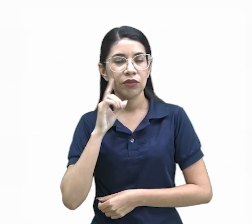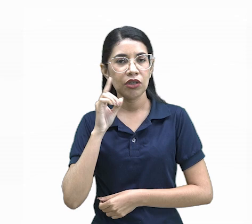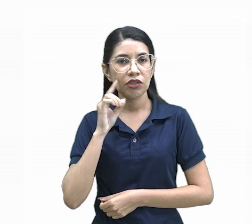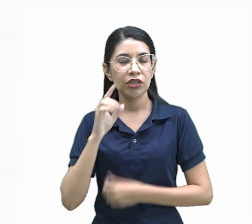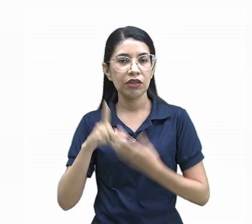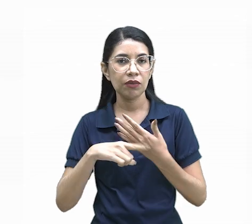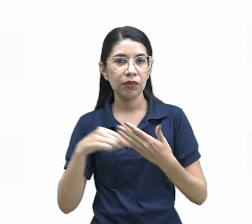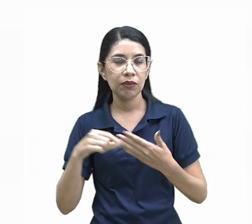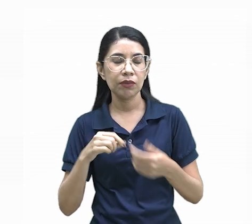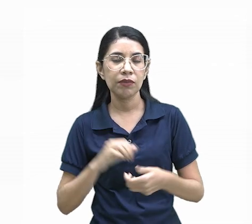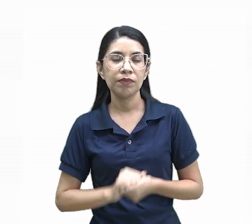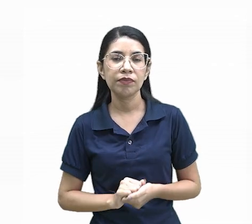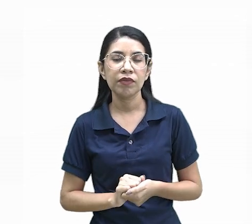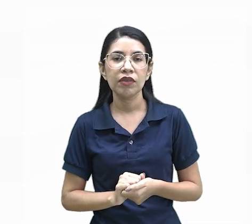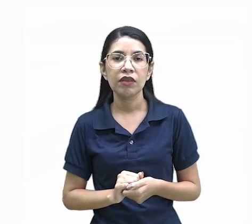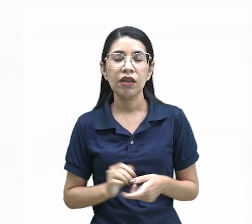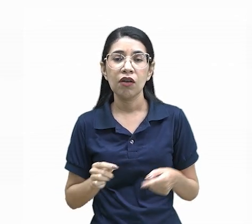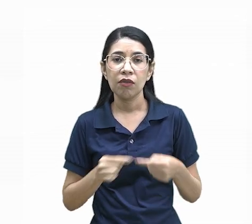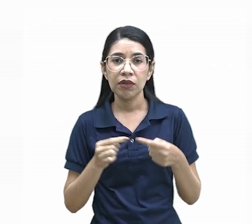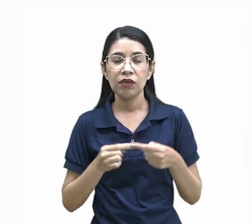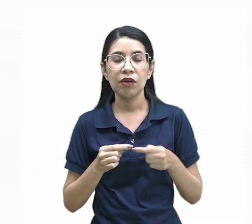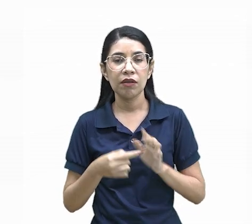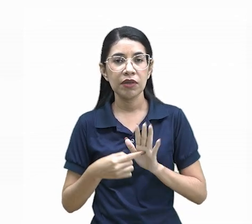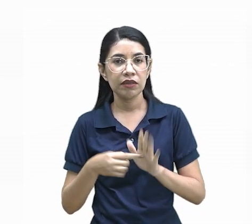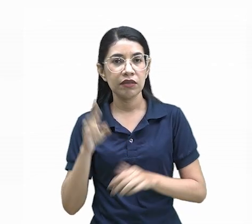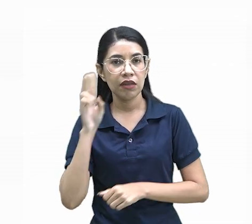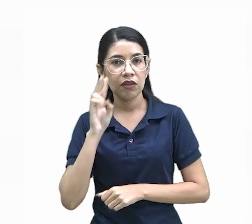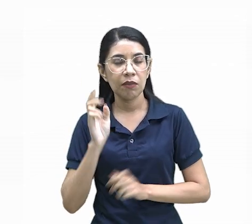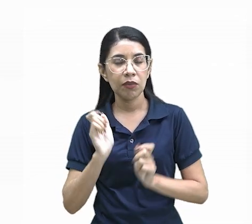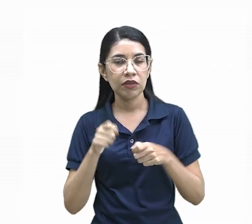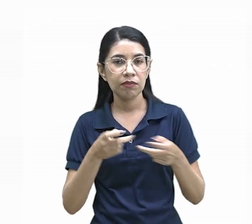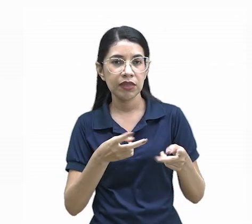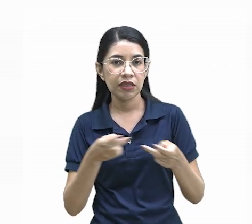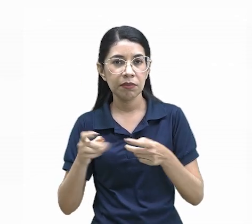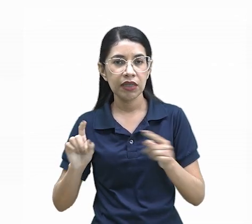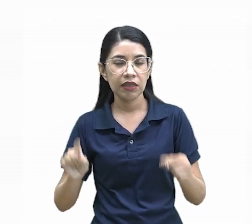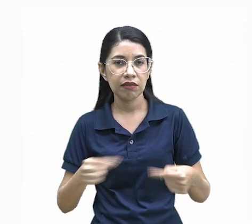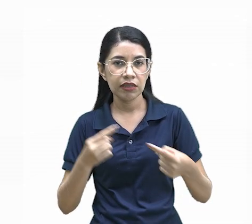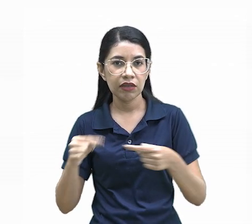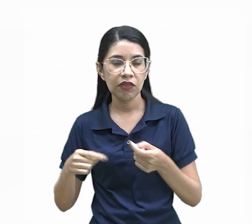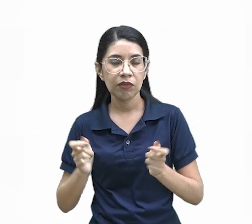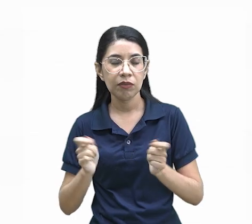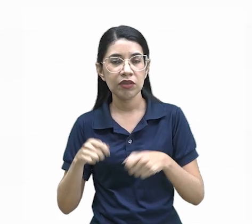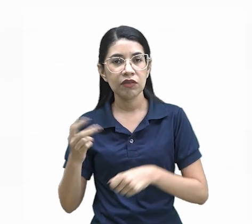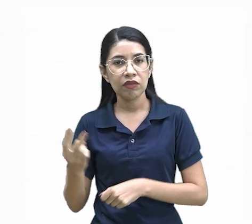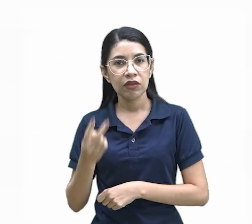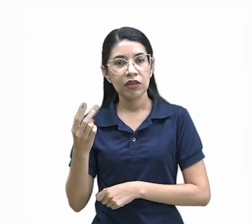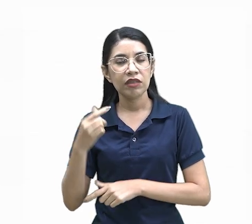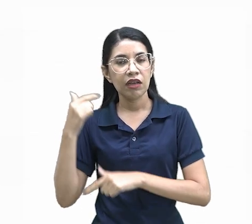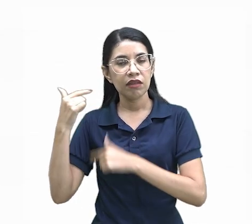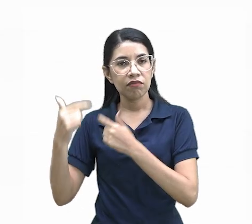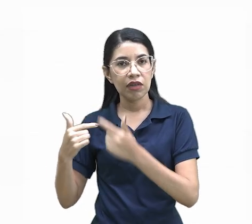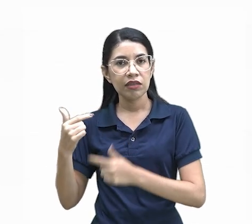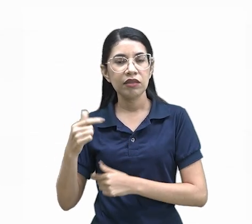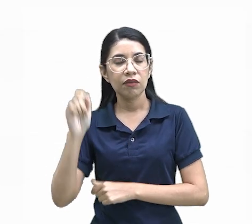Conforme exibido na história, ainda são perceptíveis desafios para a valorização da herança